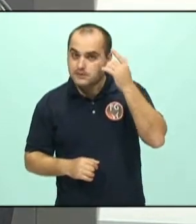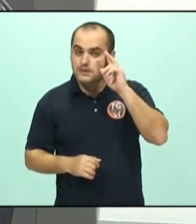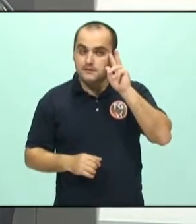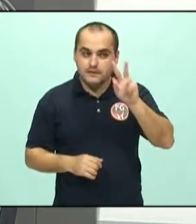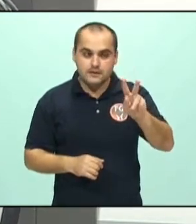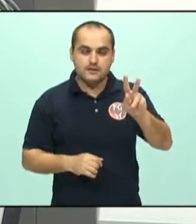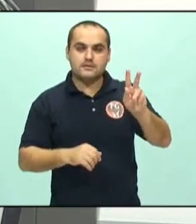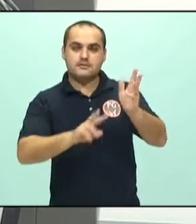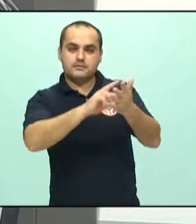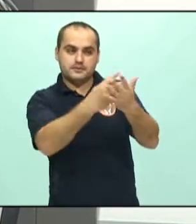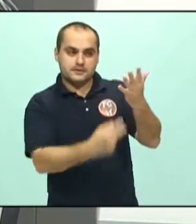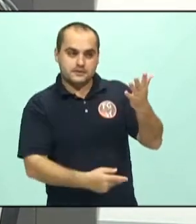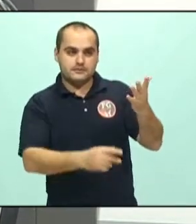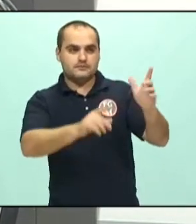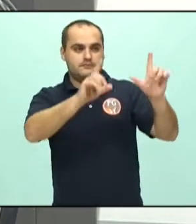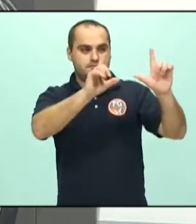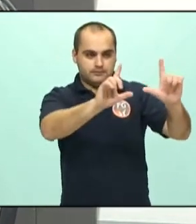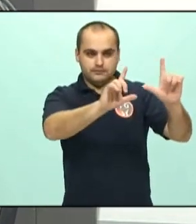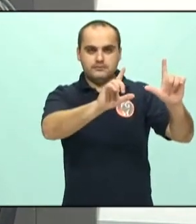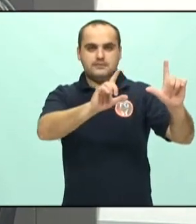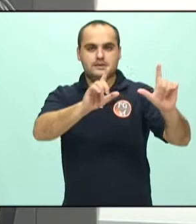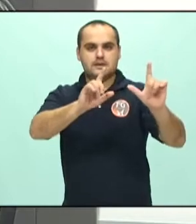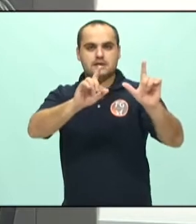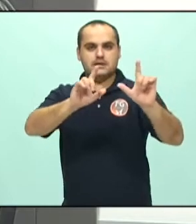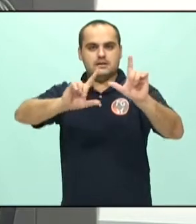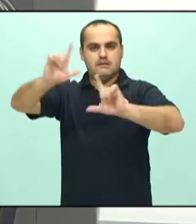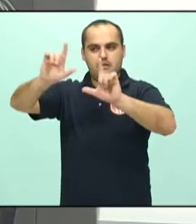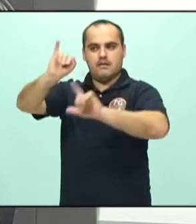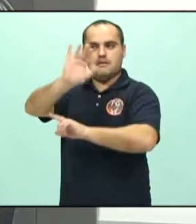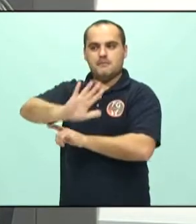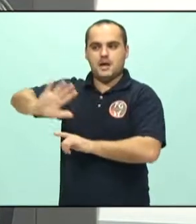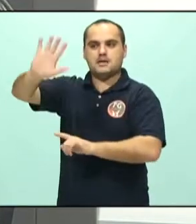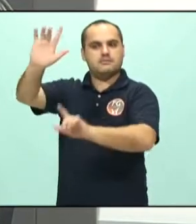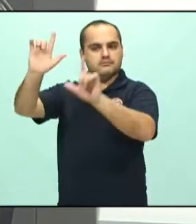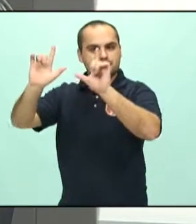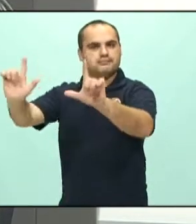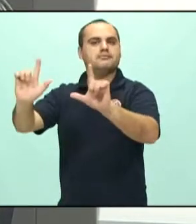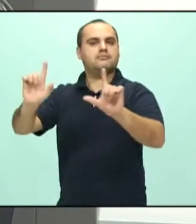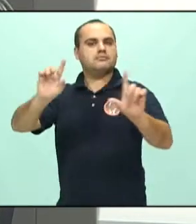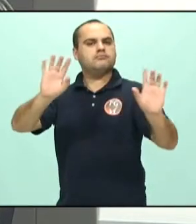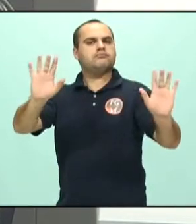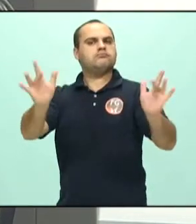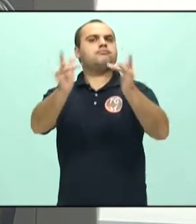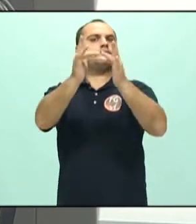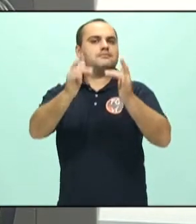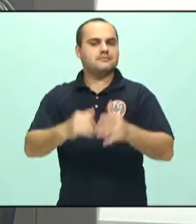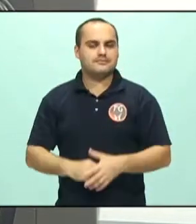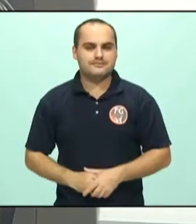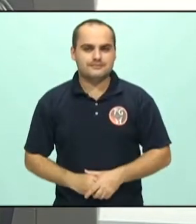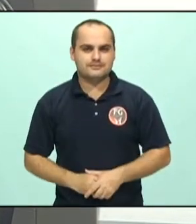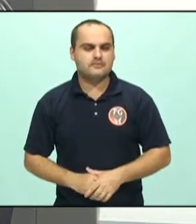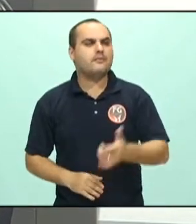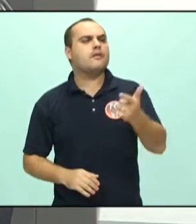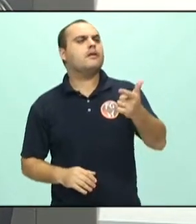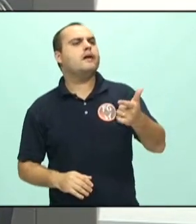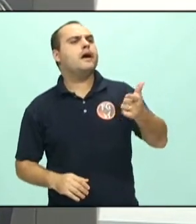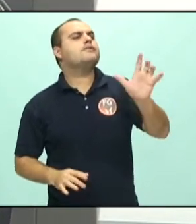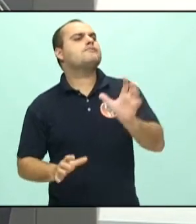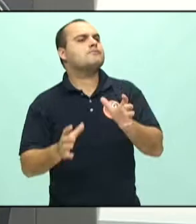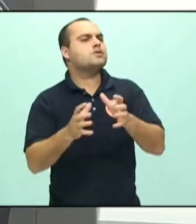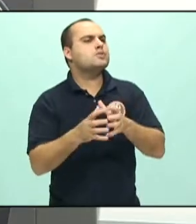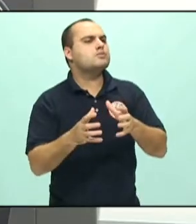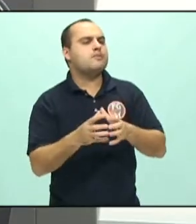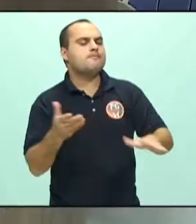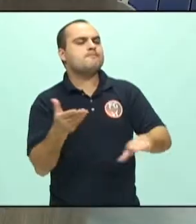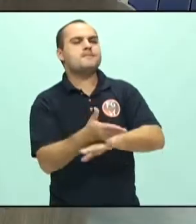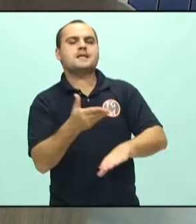Tela, faria essa conexão automaticamente. E quando você me pergunta como é que as outras turmas se inserem,